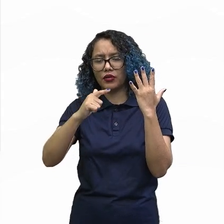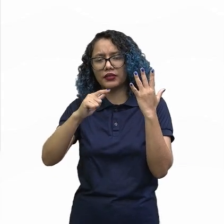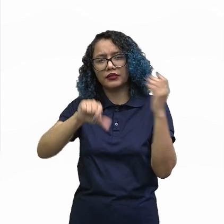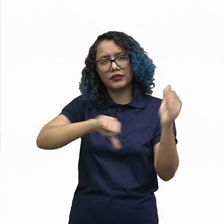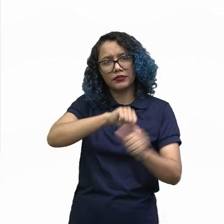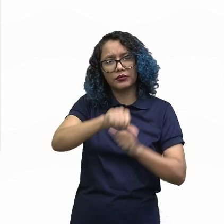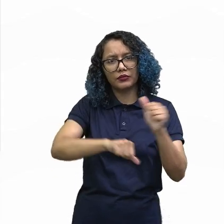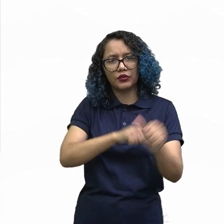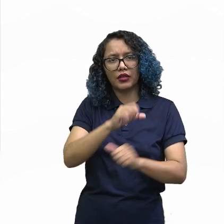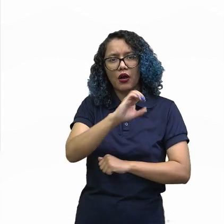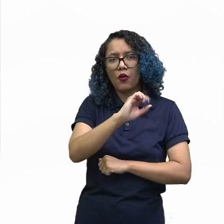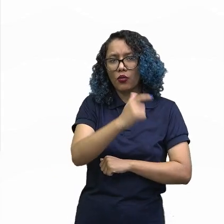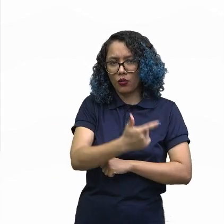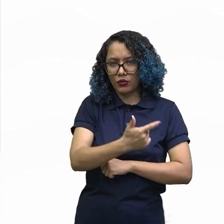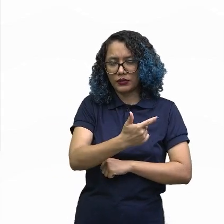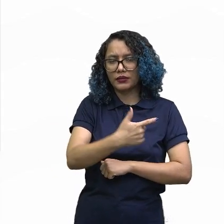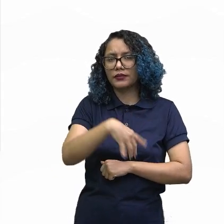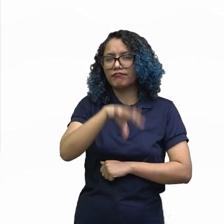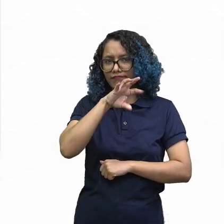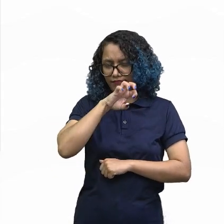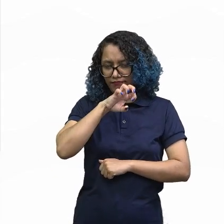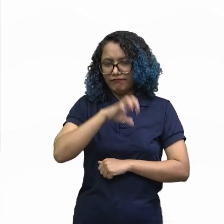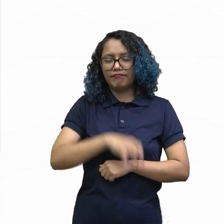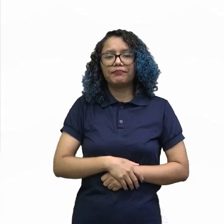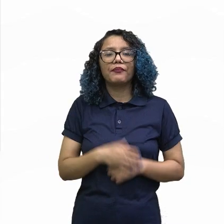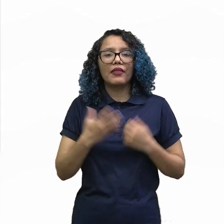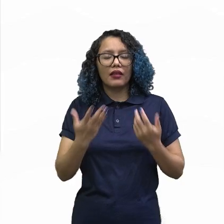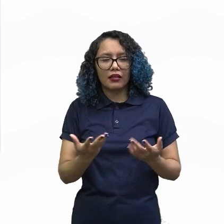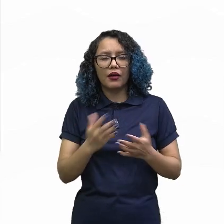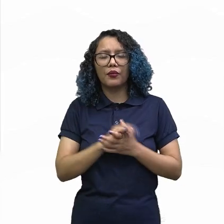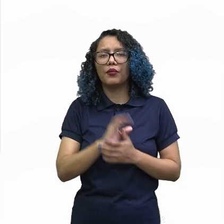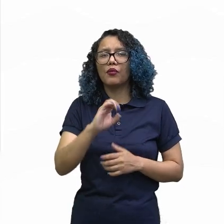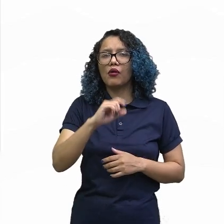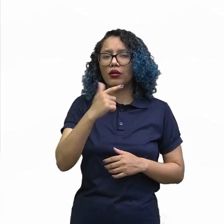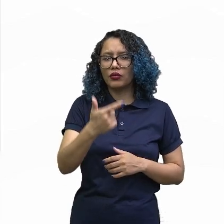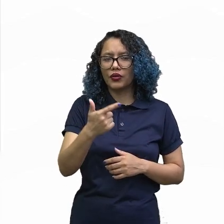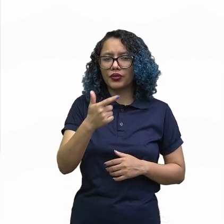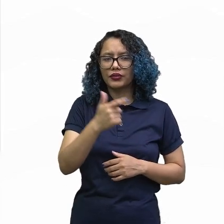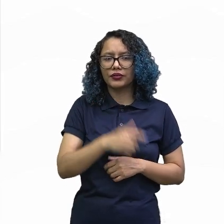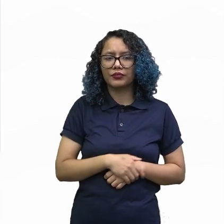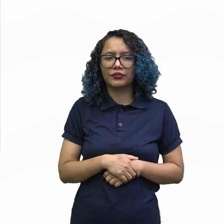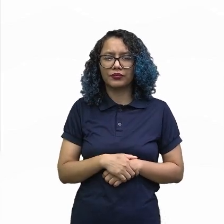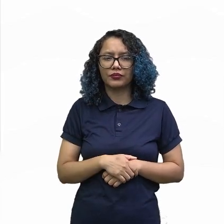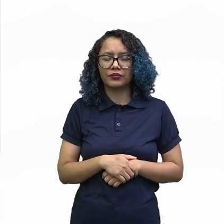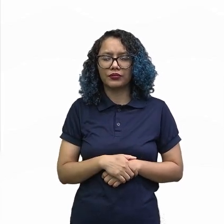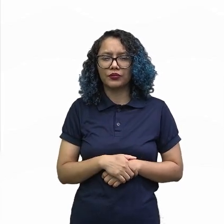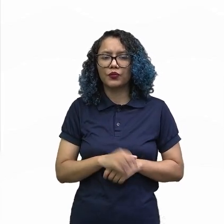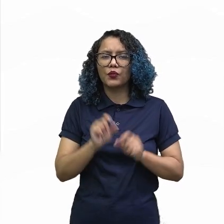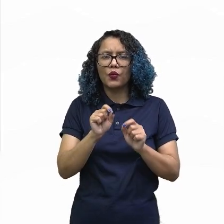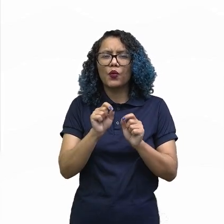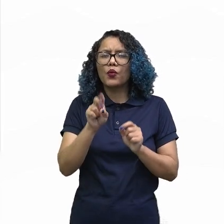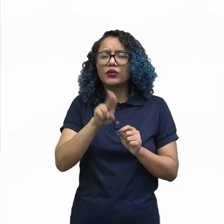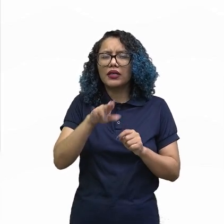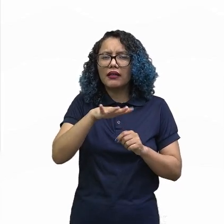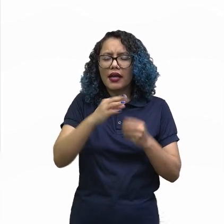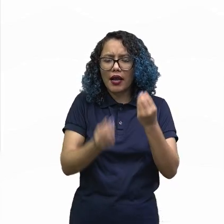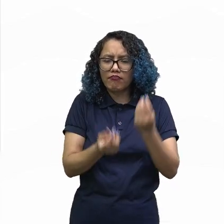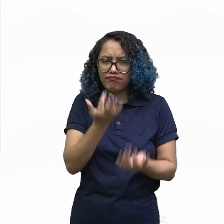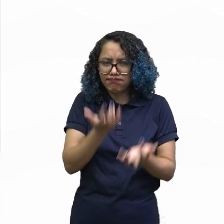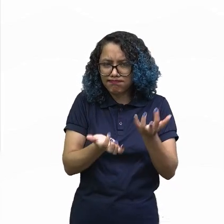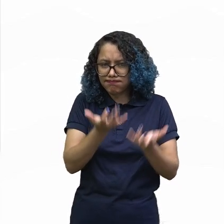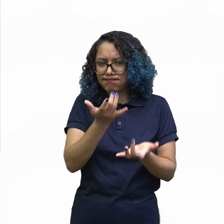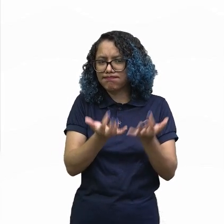oxigênio. E esse oxigênio, ele vai ser usado lá na combustão desses resíduos da biomassa,